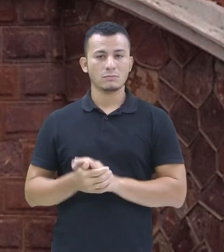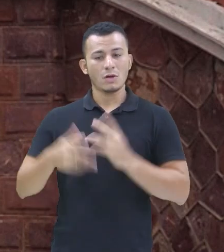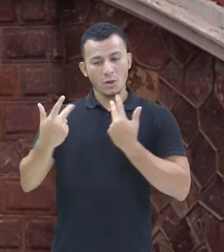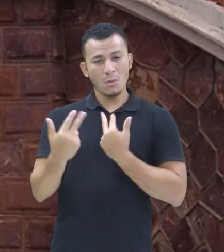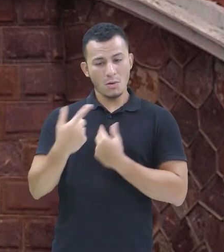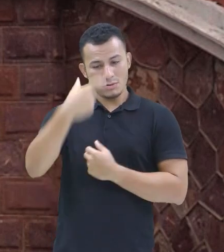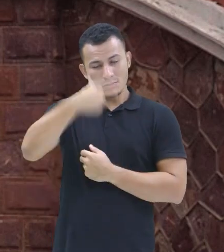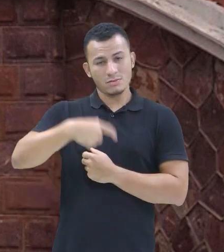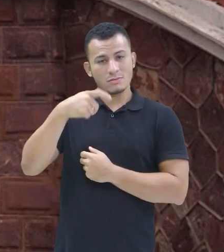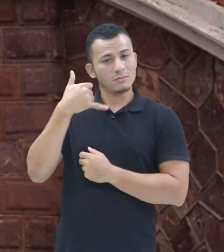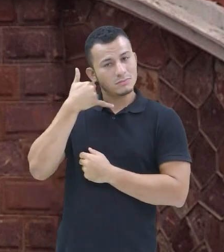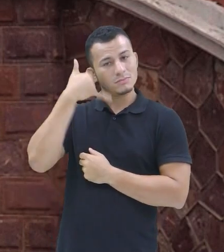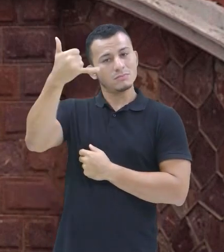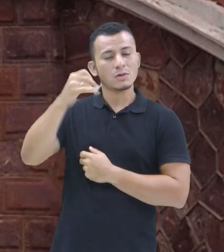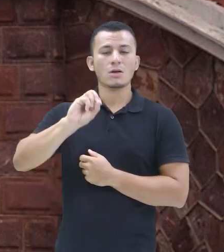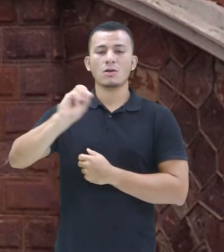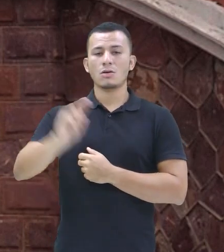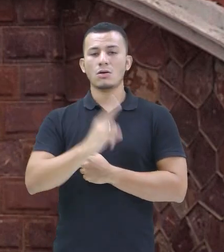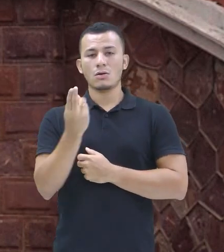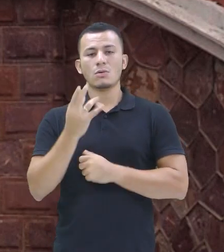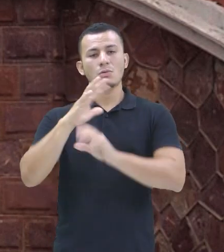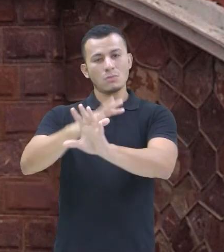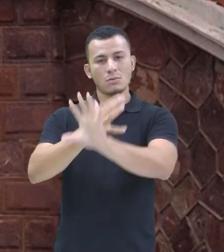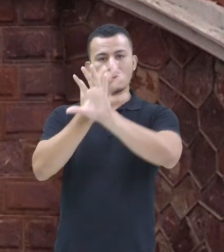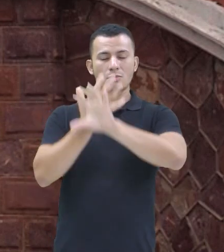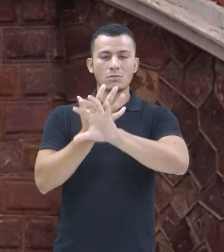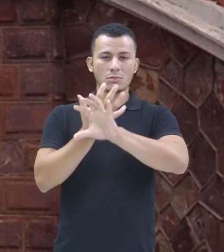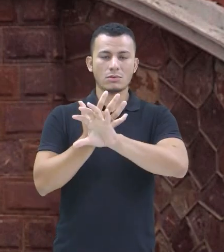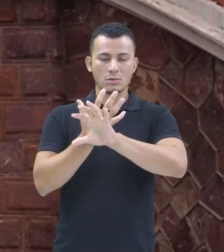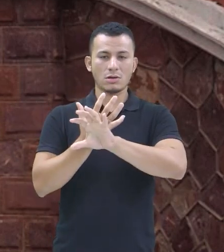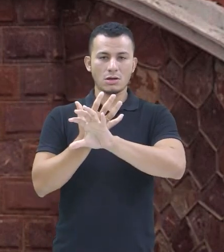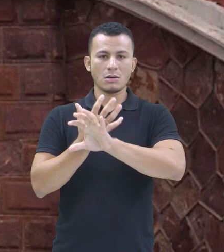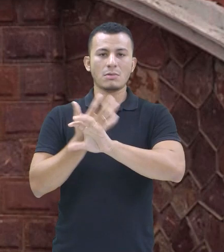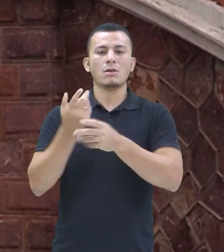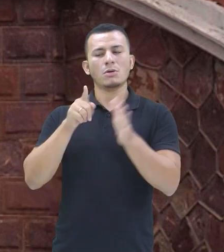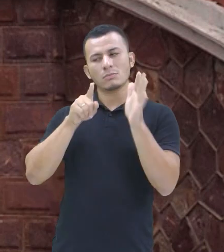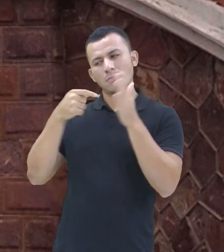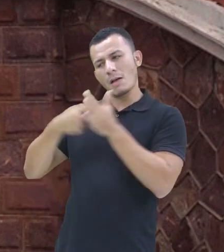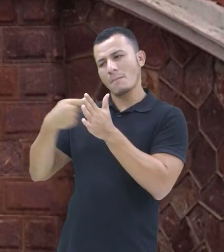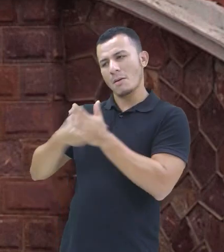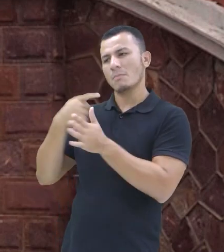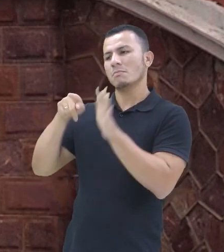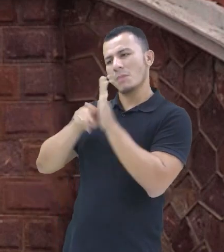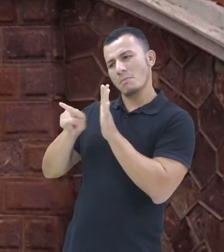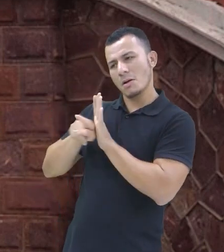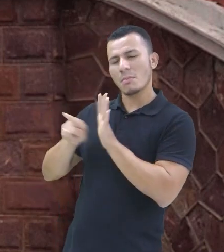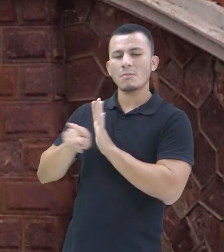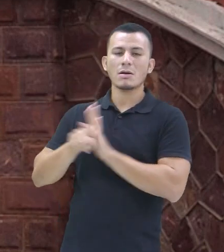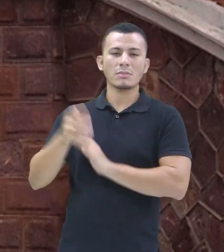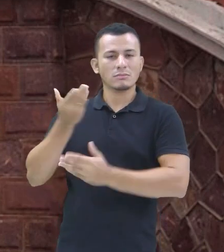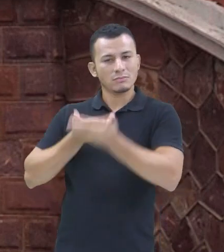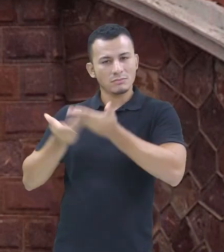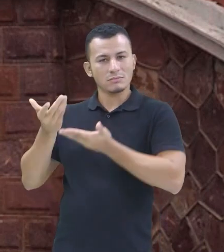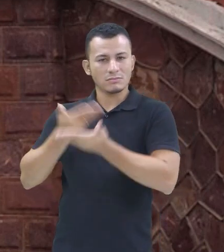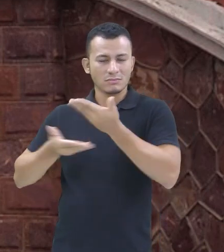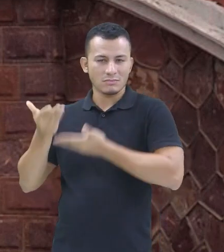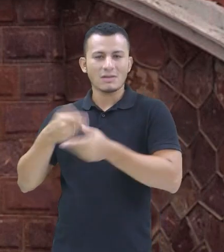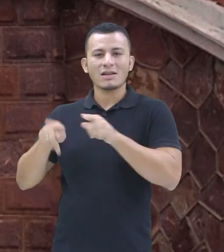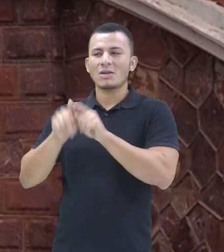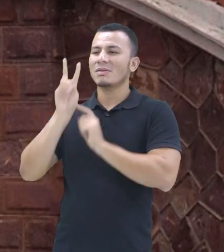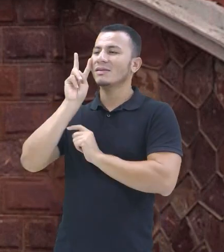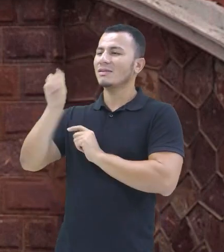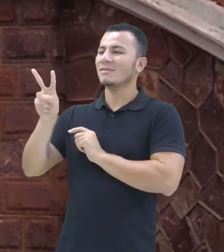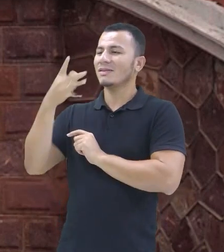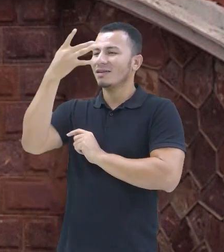Socorro fez, uma videochamada. Assim você vai estar tirando as suas dúvidas e vai estar vendo o seu professor, matando um pouquinho